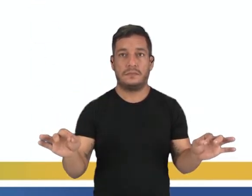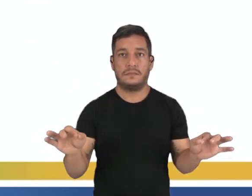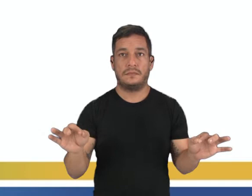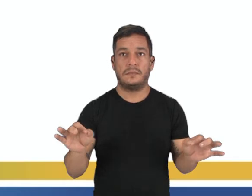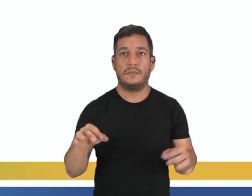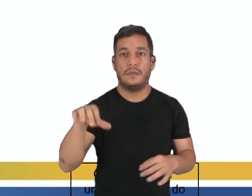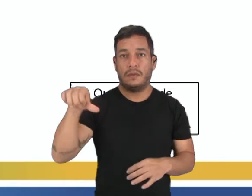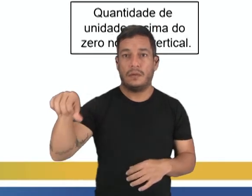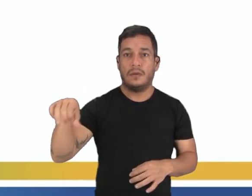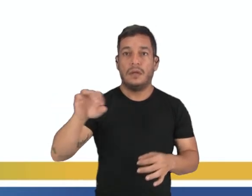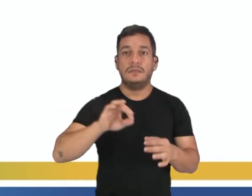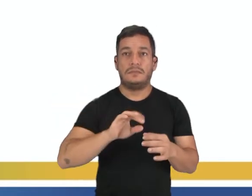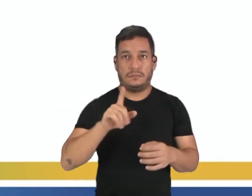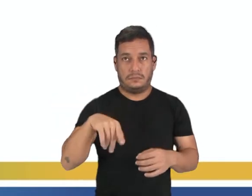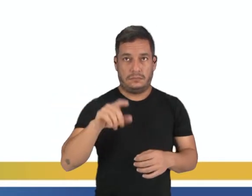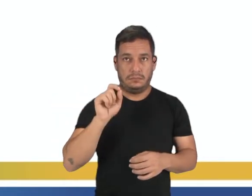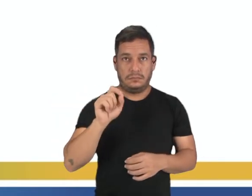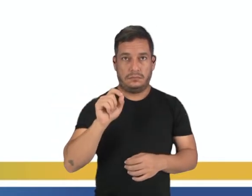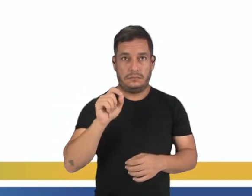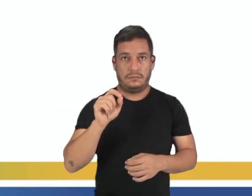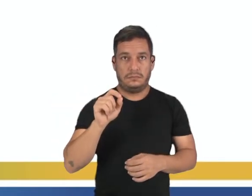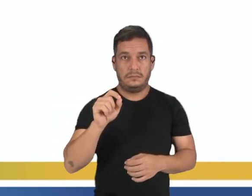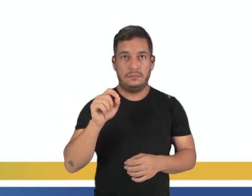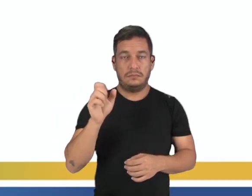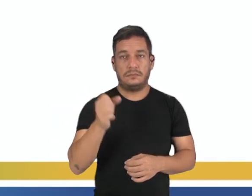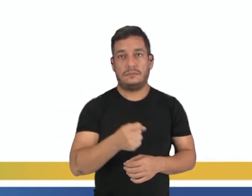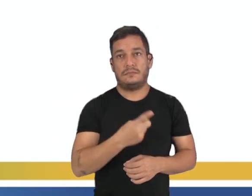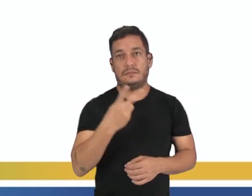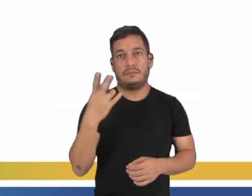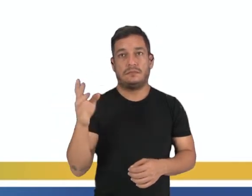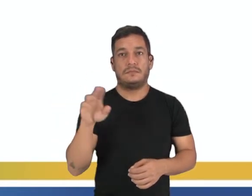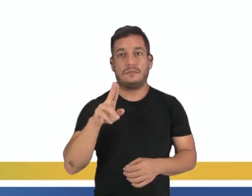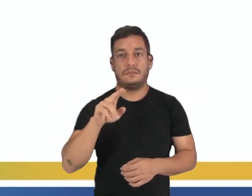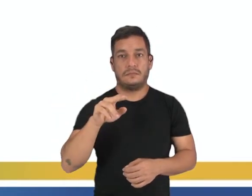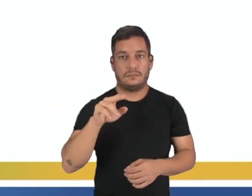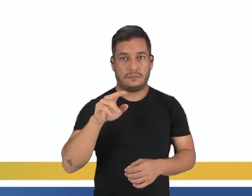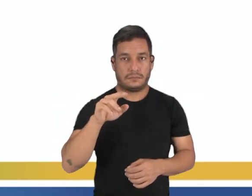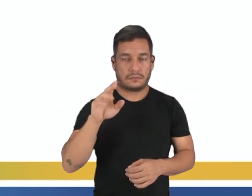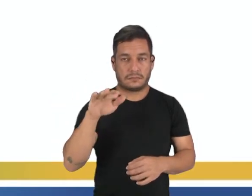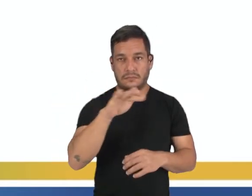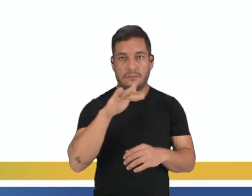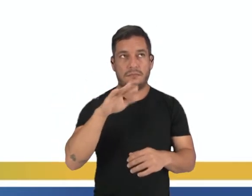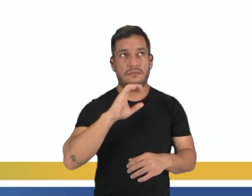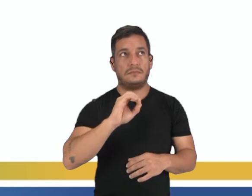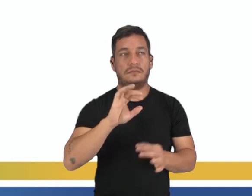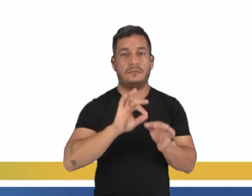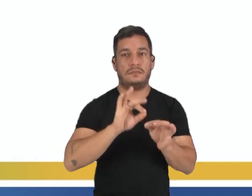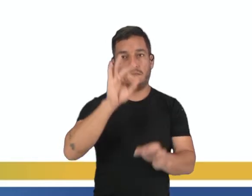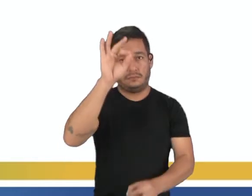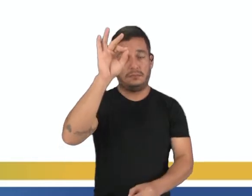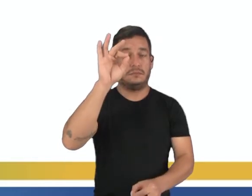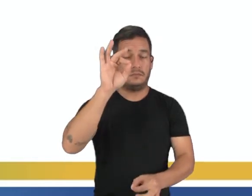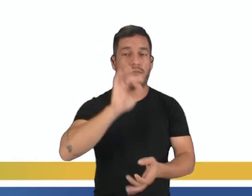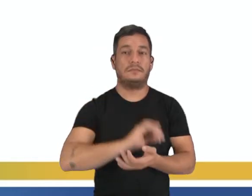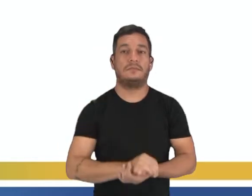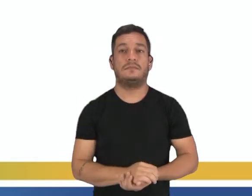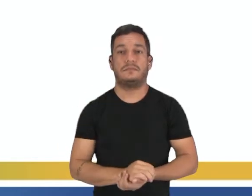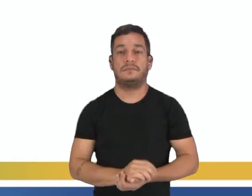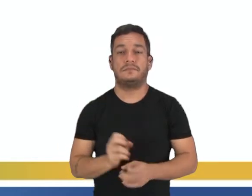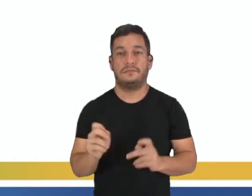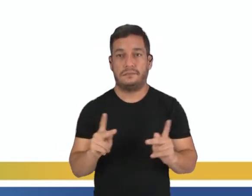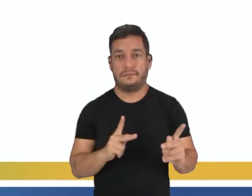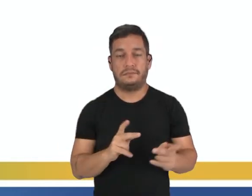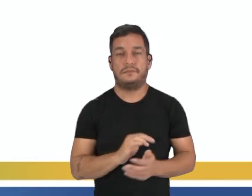E o 9 vai querer dizer o quê? A quantidade de unidades acima do zero no eixo vertical,